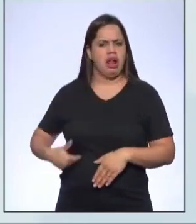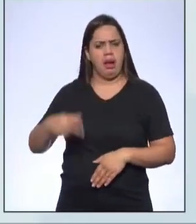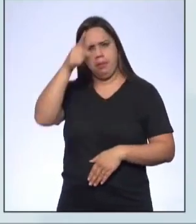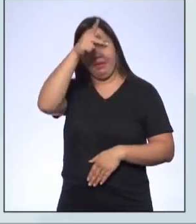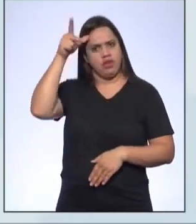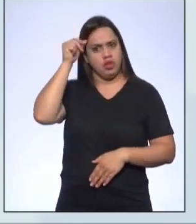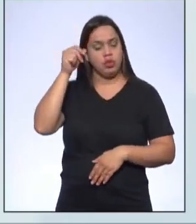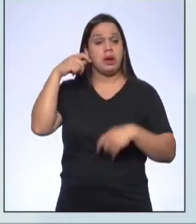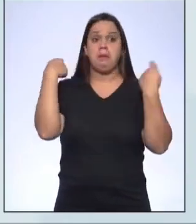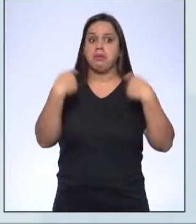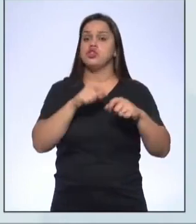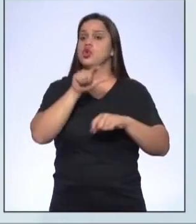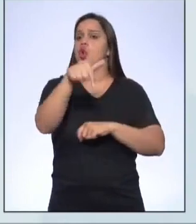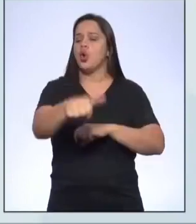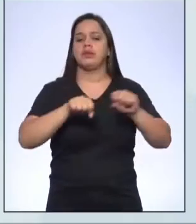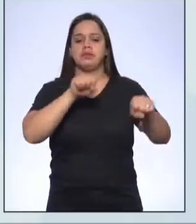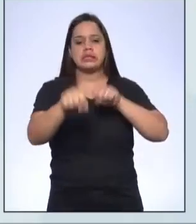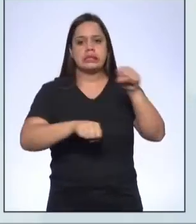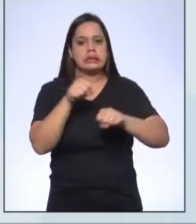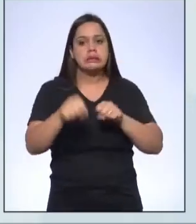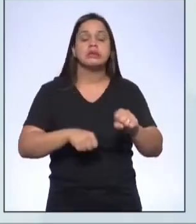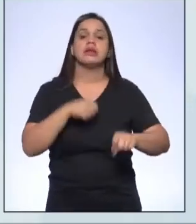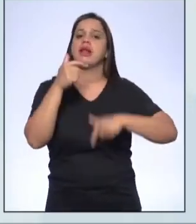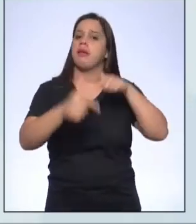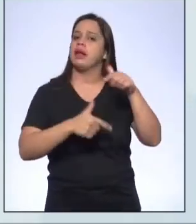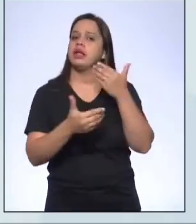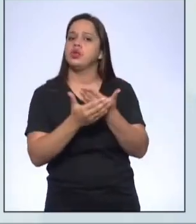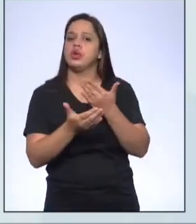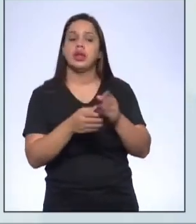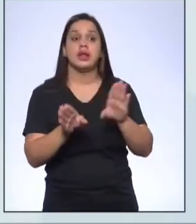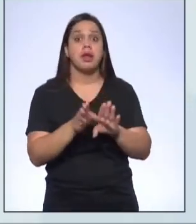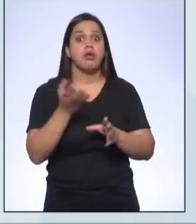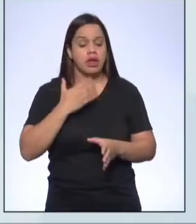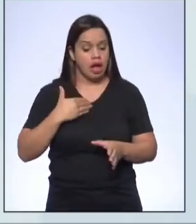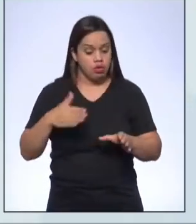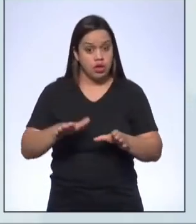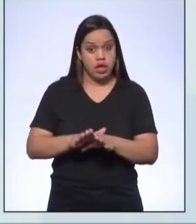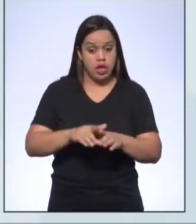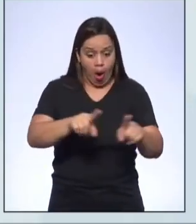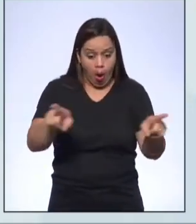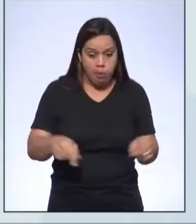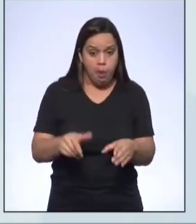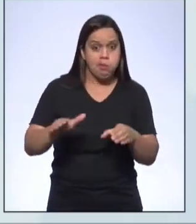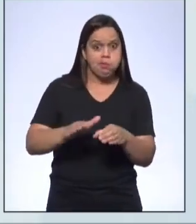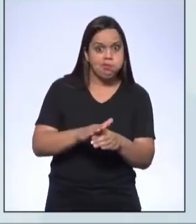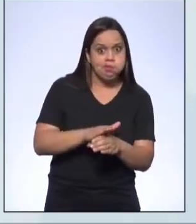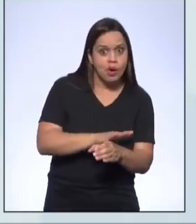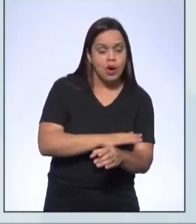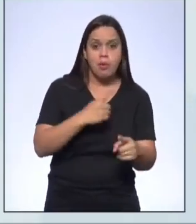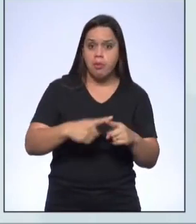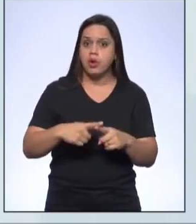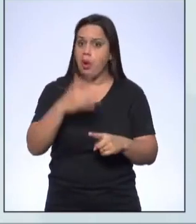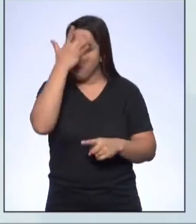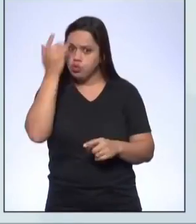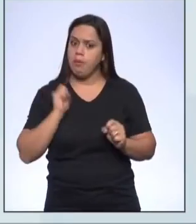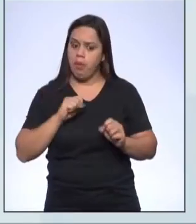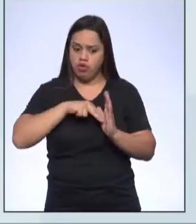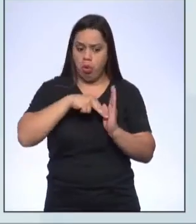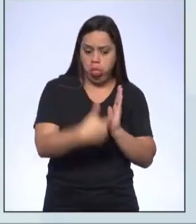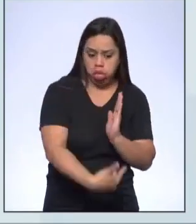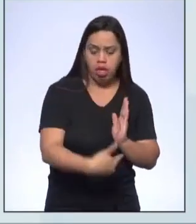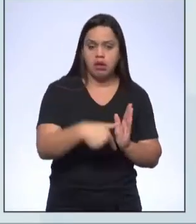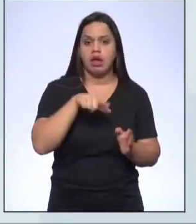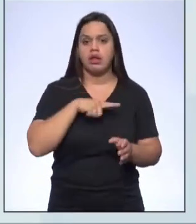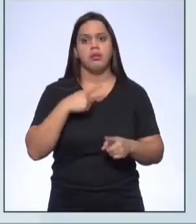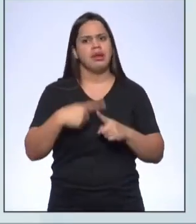outra magrela para trabalhar e estudar. Também quero que feche logo esse buraco, porque qualquer hora um pode cair lá dentro. Tá